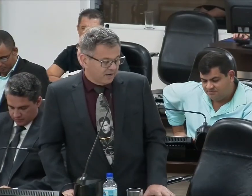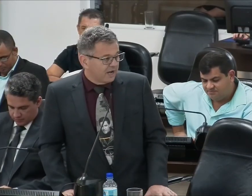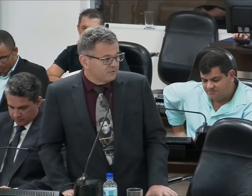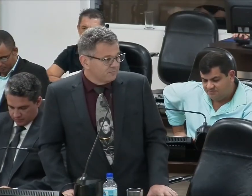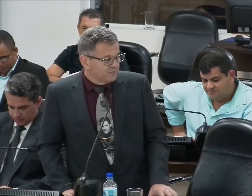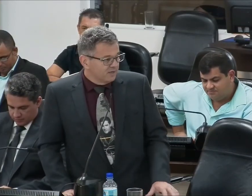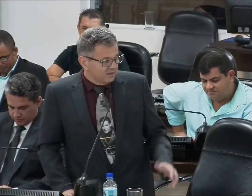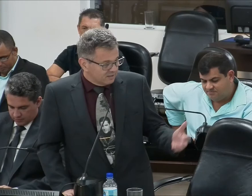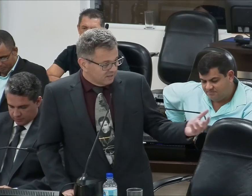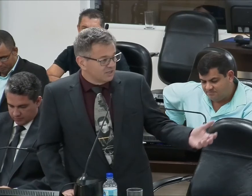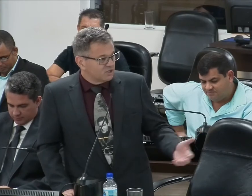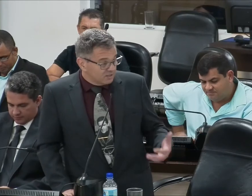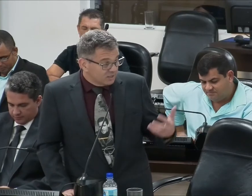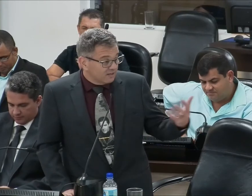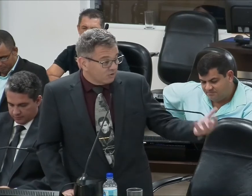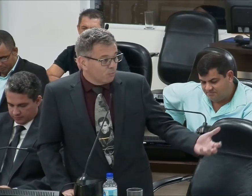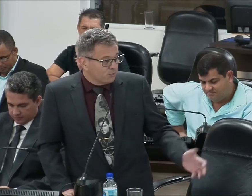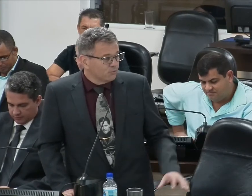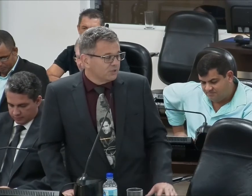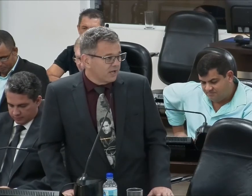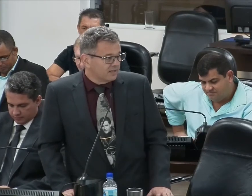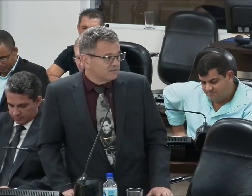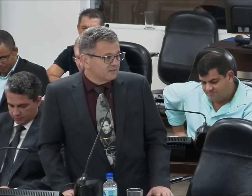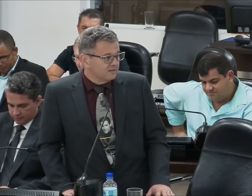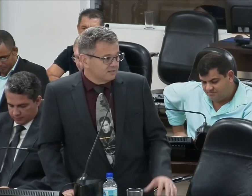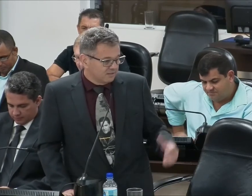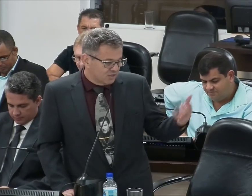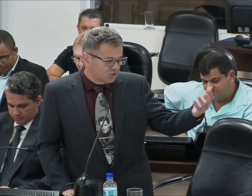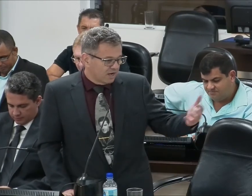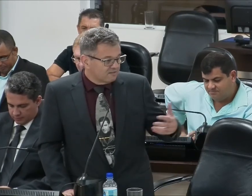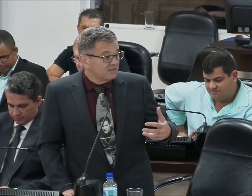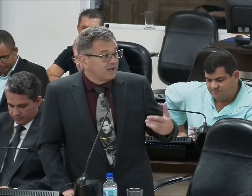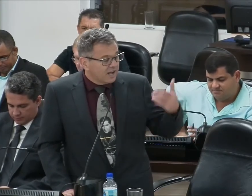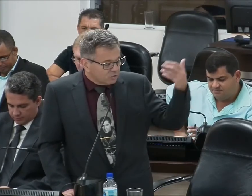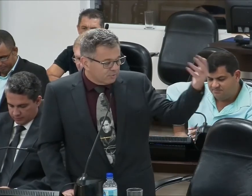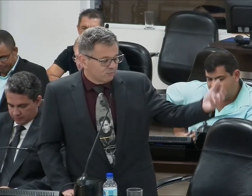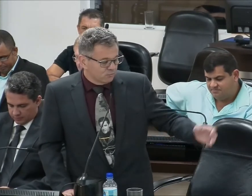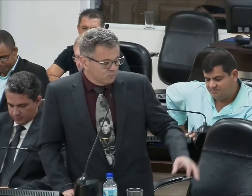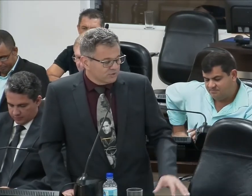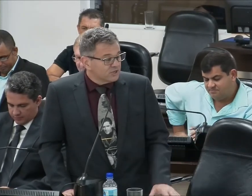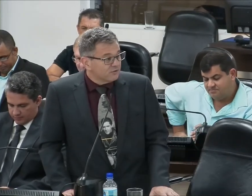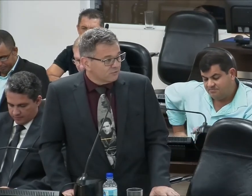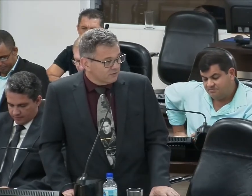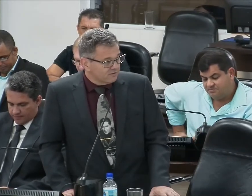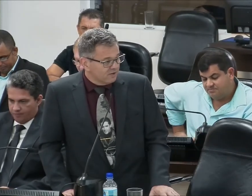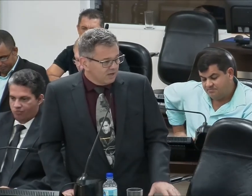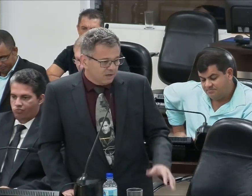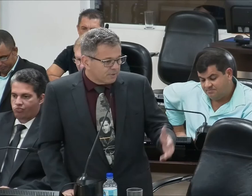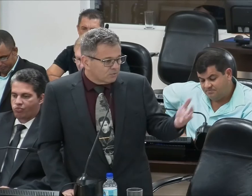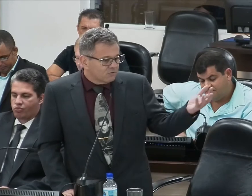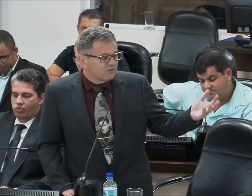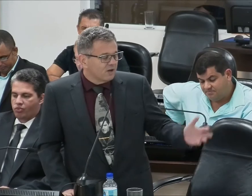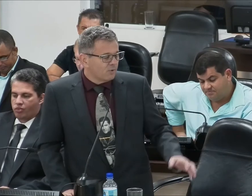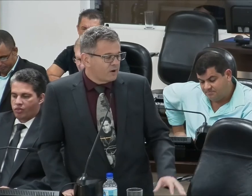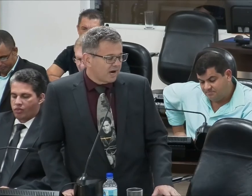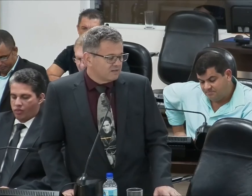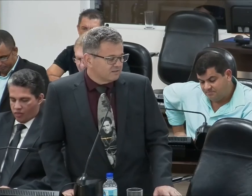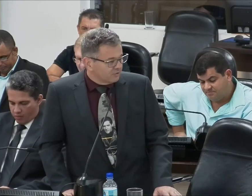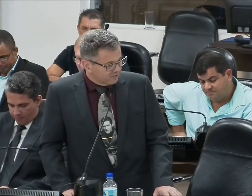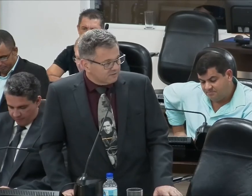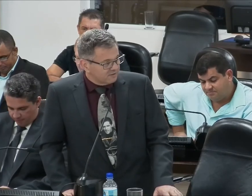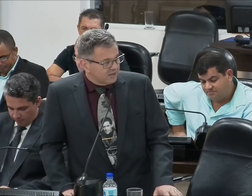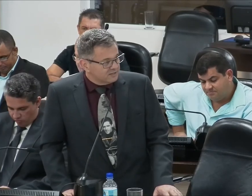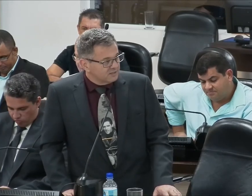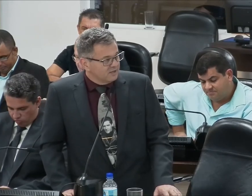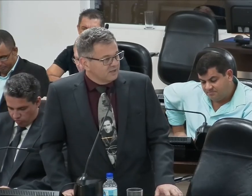nesse plenário e de ter tido essa oportunidade de deixar esse legado para as futuras gerações e para todos que amam a arte